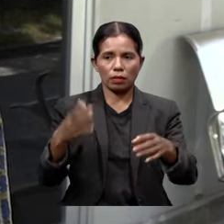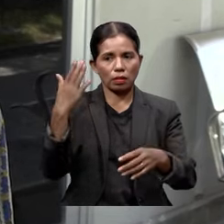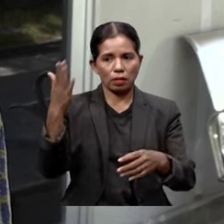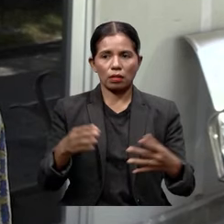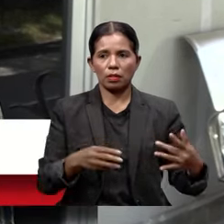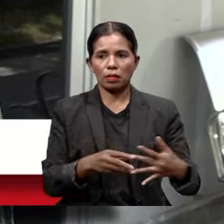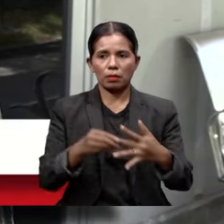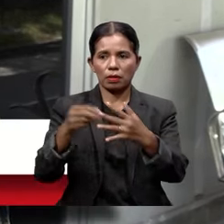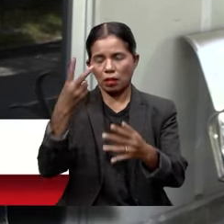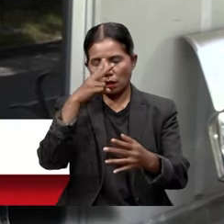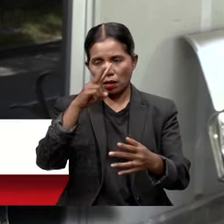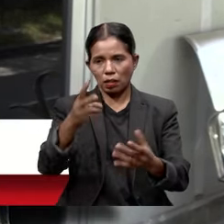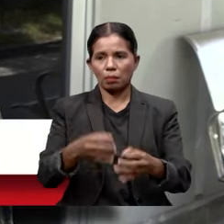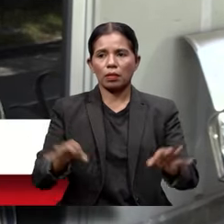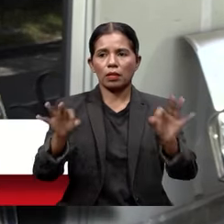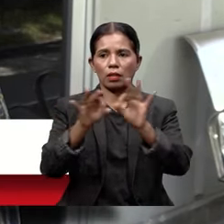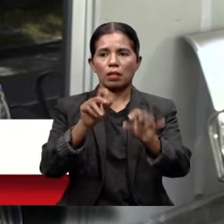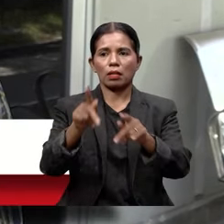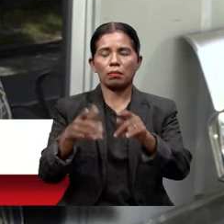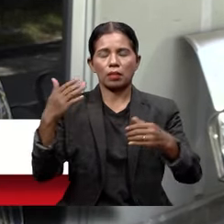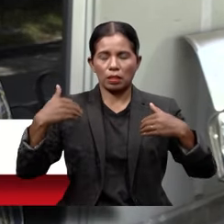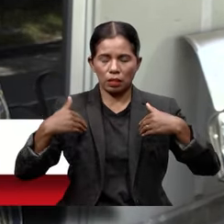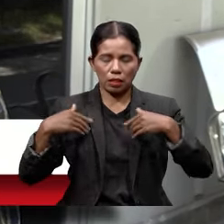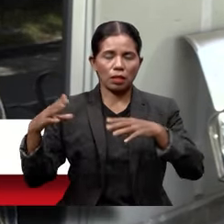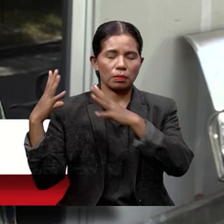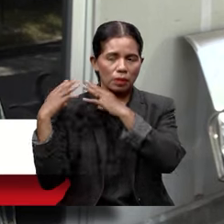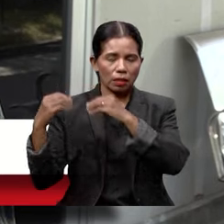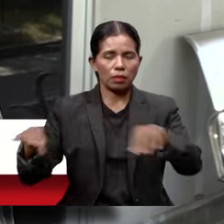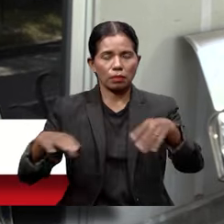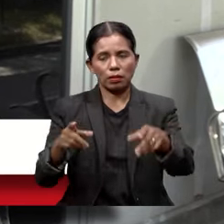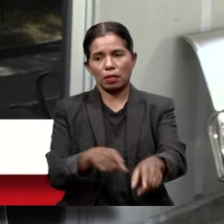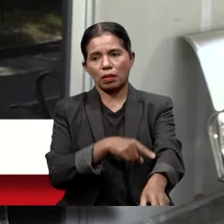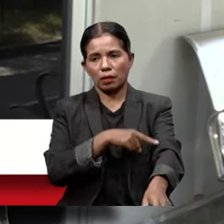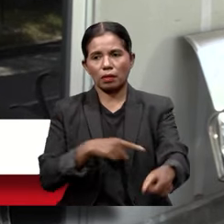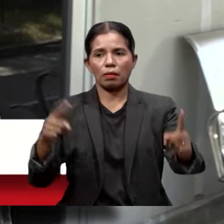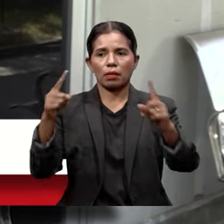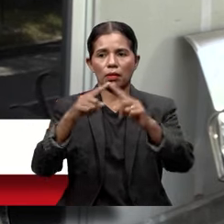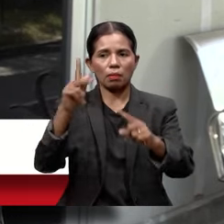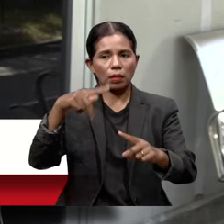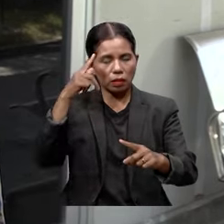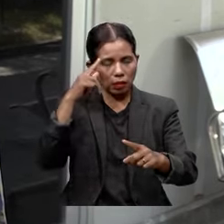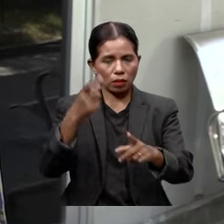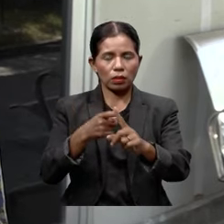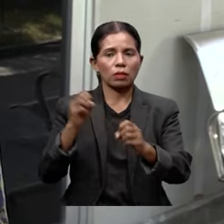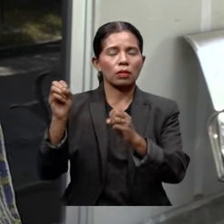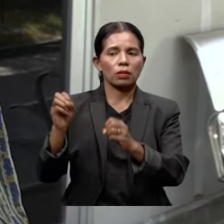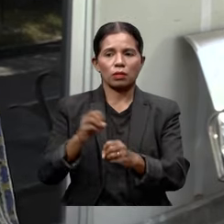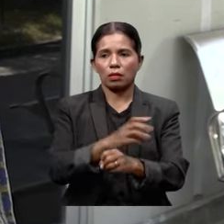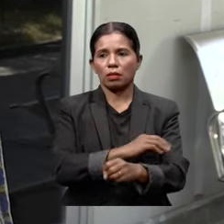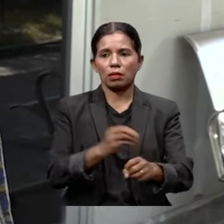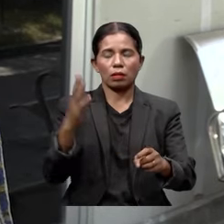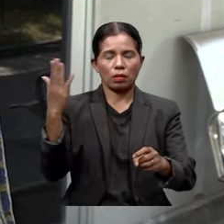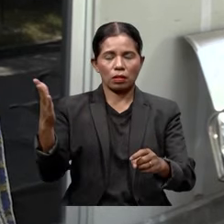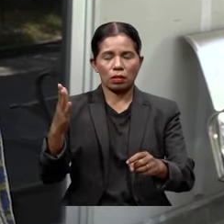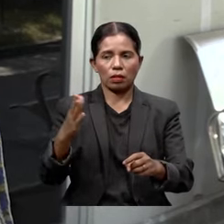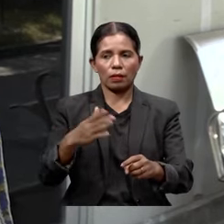liu a prioritiza a ser nebe experiência de trabalho nebe cleur. Ba iha parte politiku husik ba iha